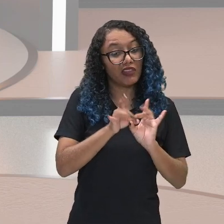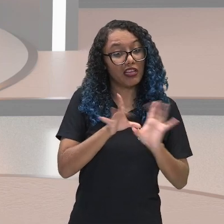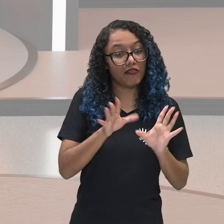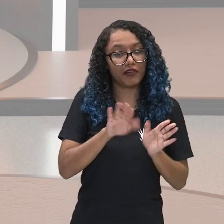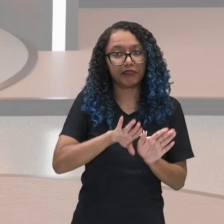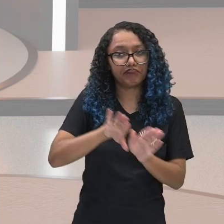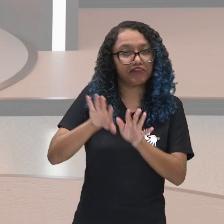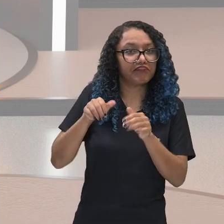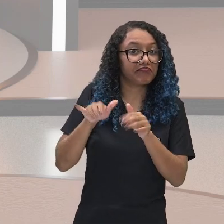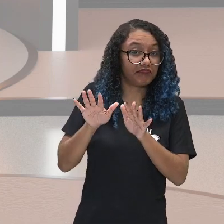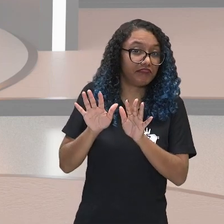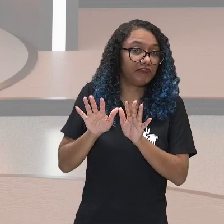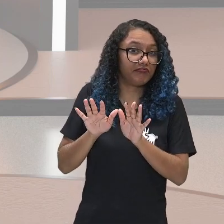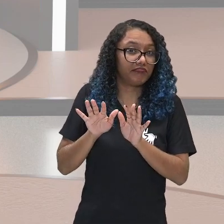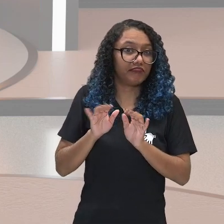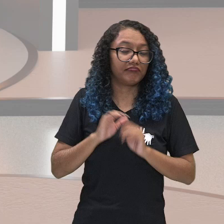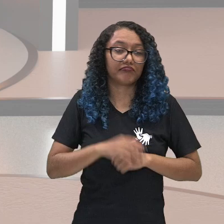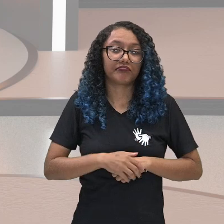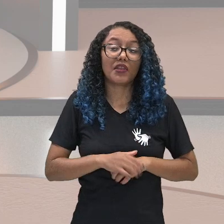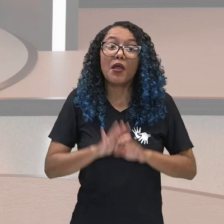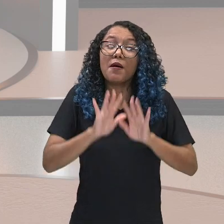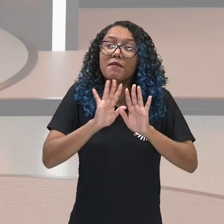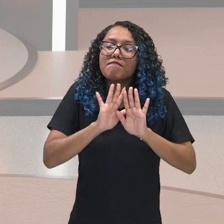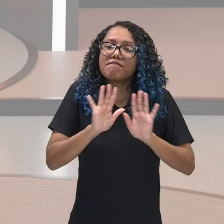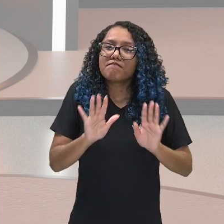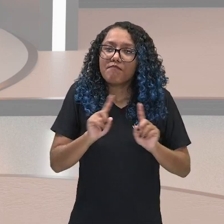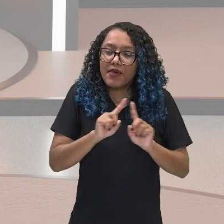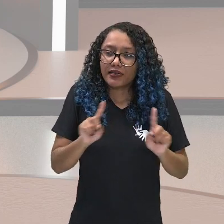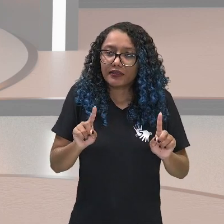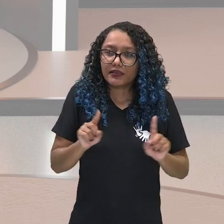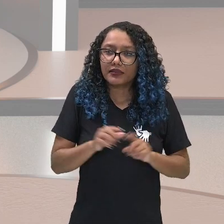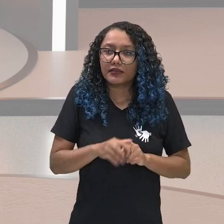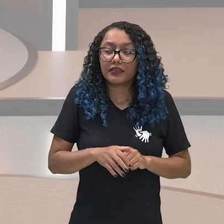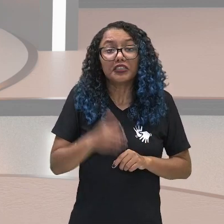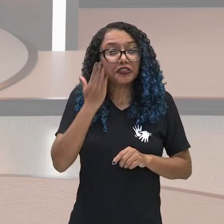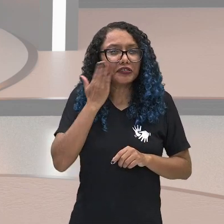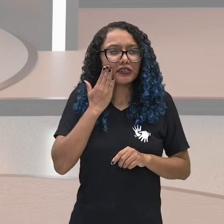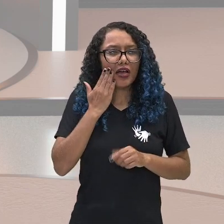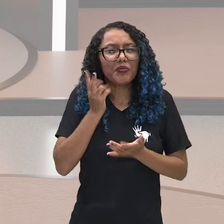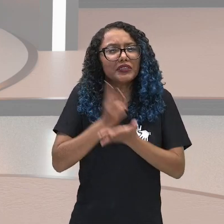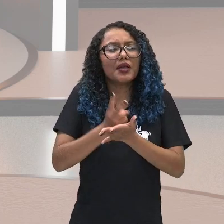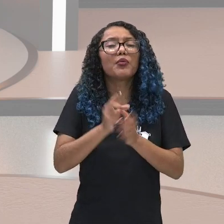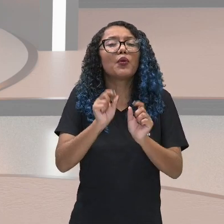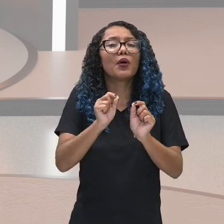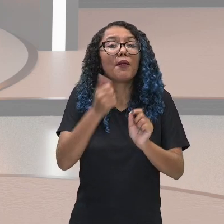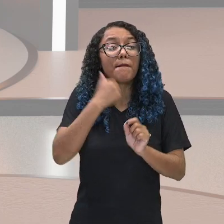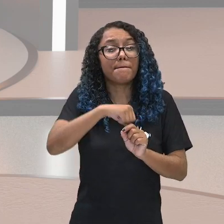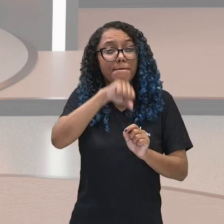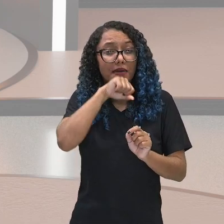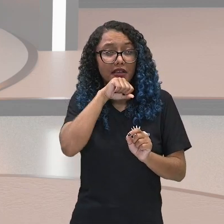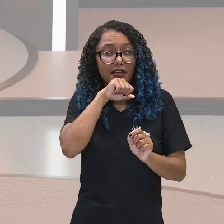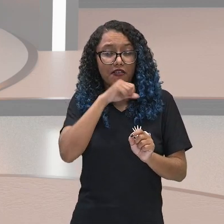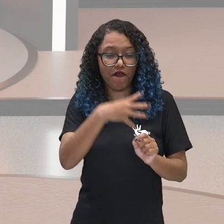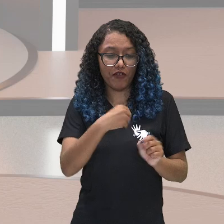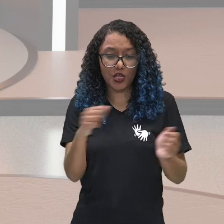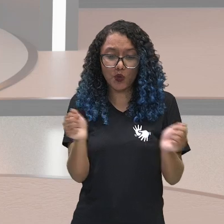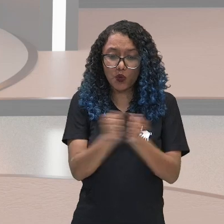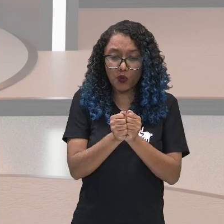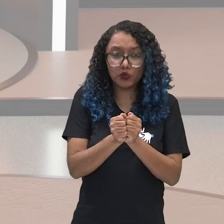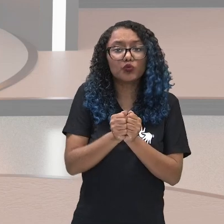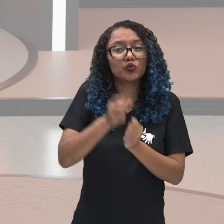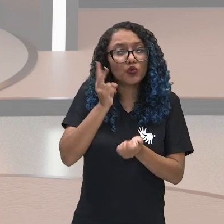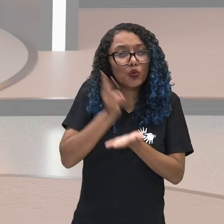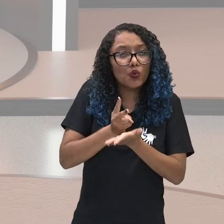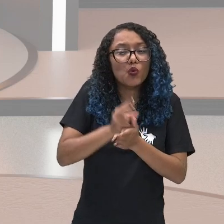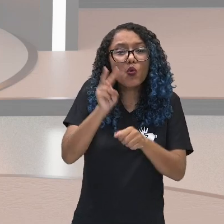gente sabe que, né, na regra, a mãe cuida do filho. Então, o que também esses senhores eles vão